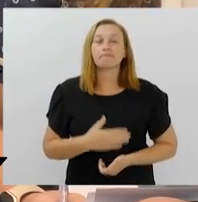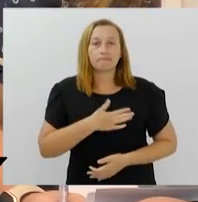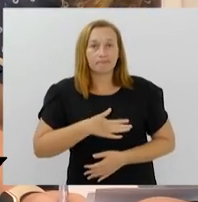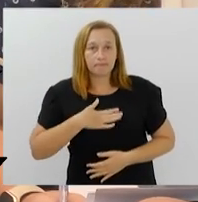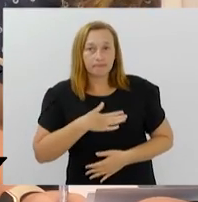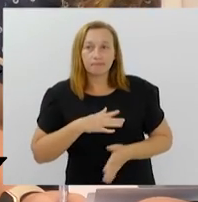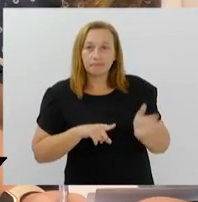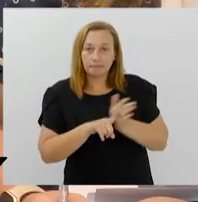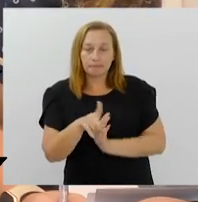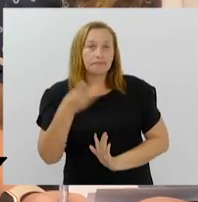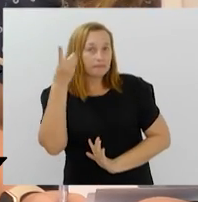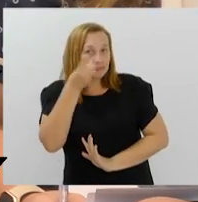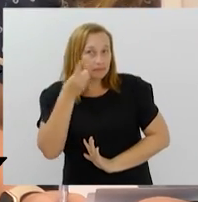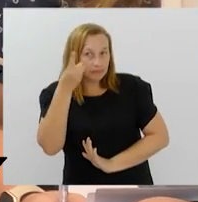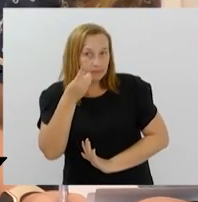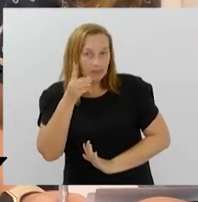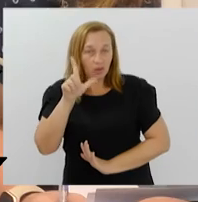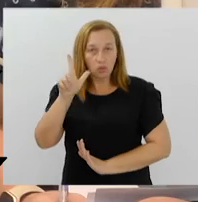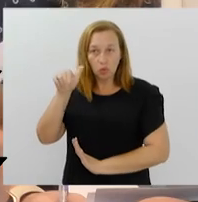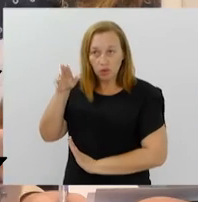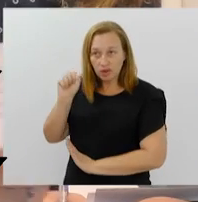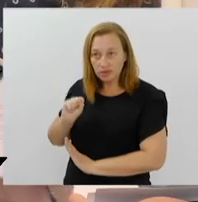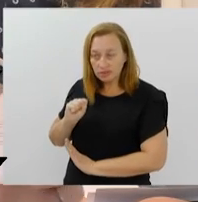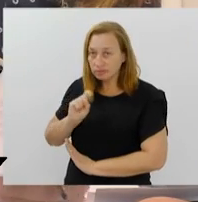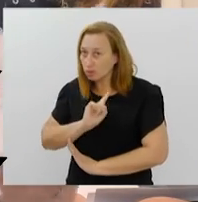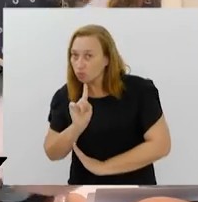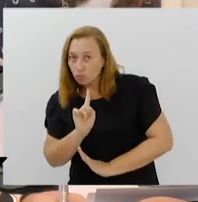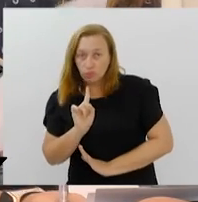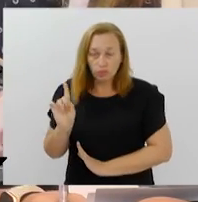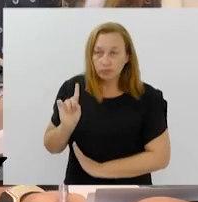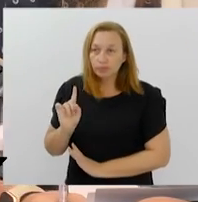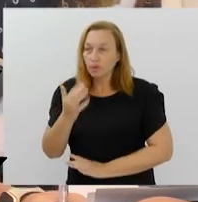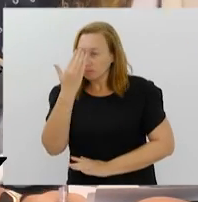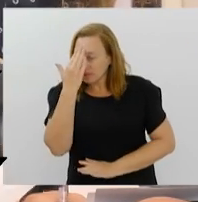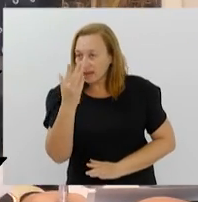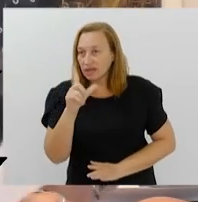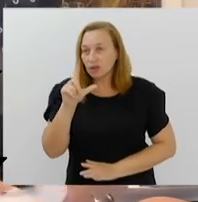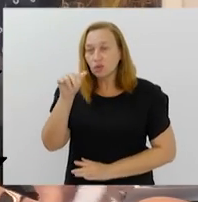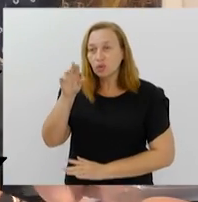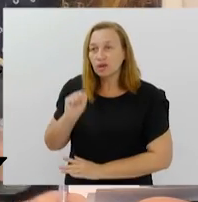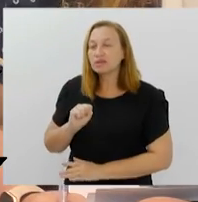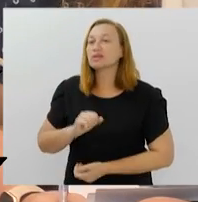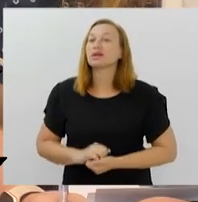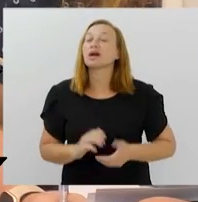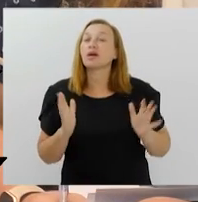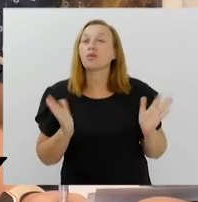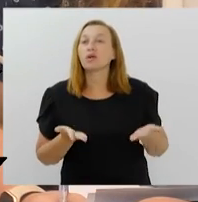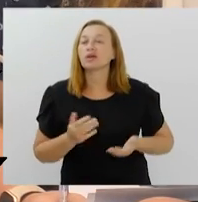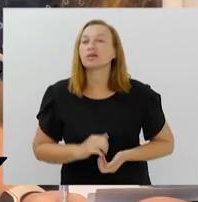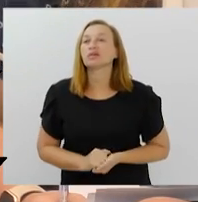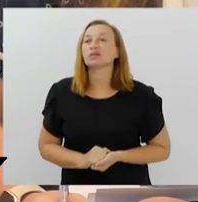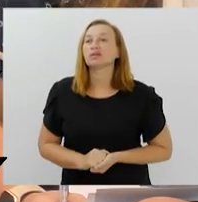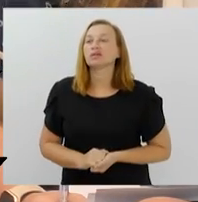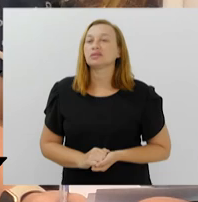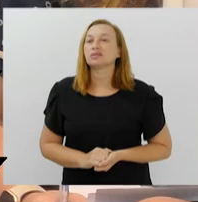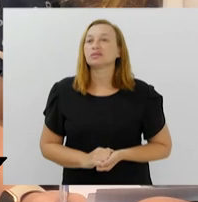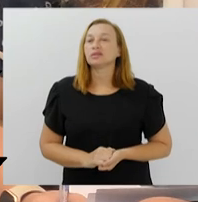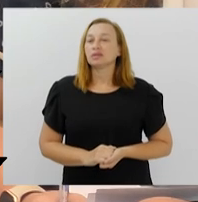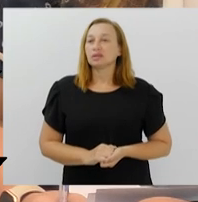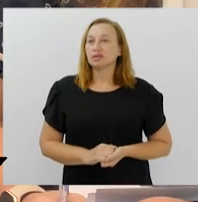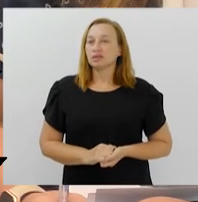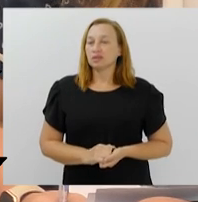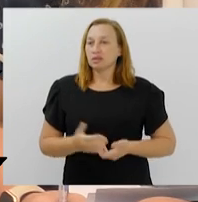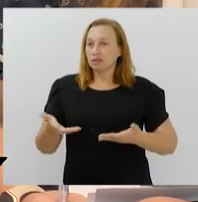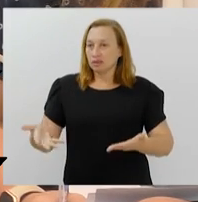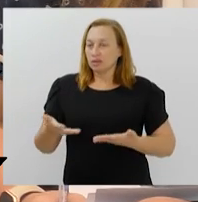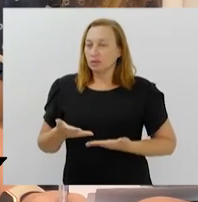alguma pergunta ao Senor Lucas não então muito obrigado Senor Lucas agora nós vamos chamar aqui PR